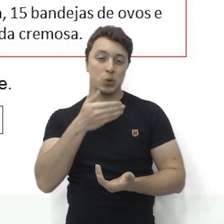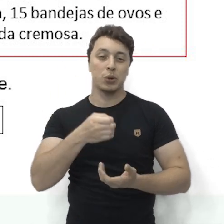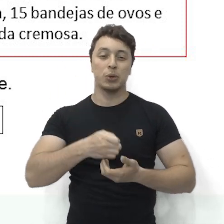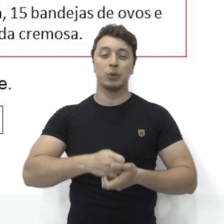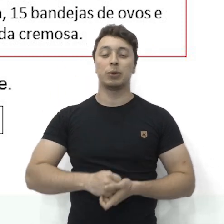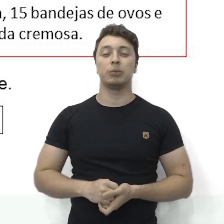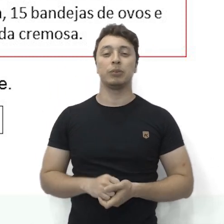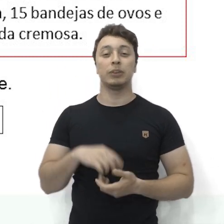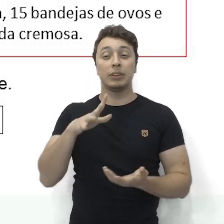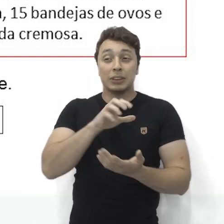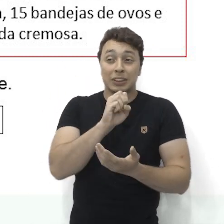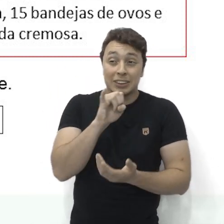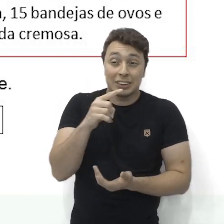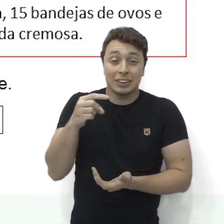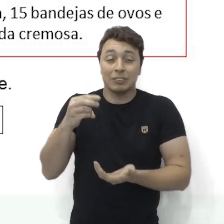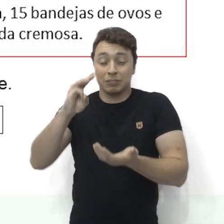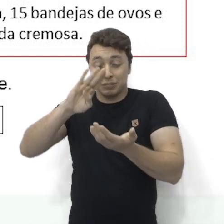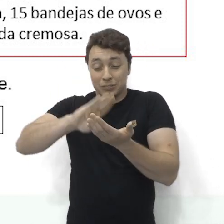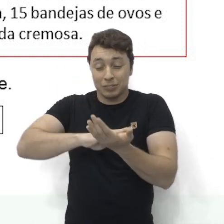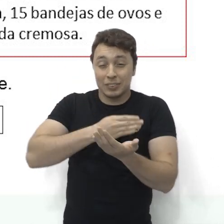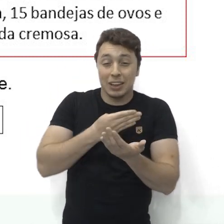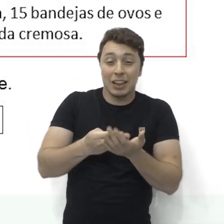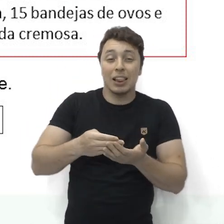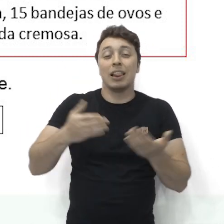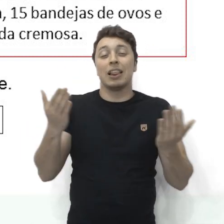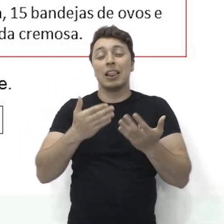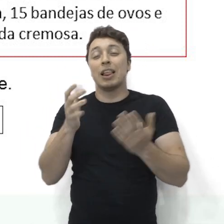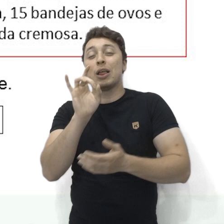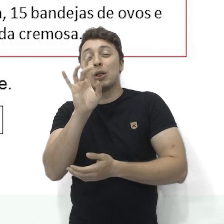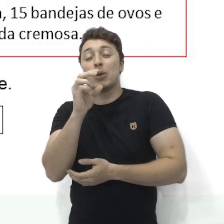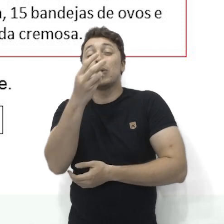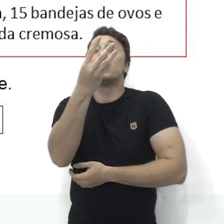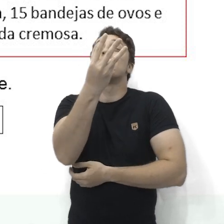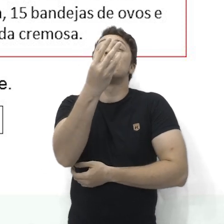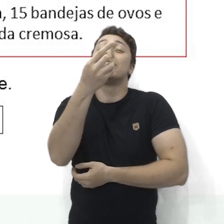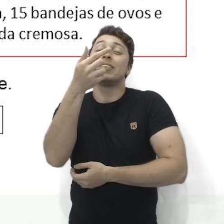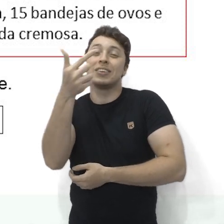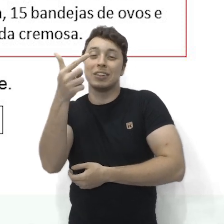tínhamos 65 kg de margarina, agora teremos